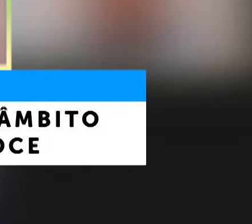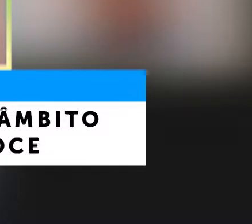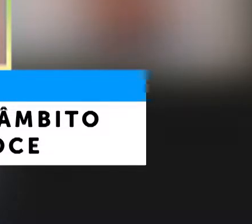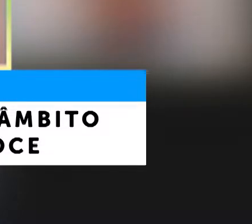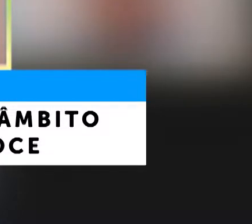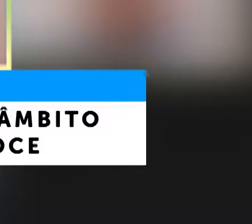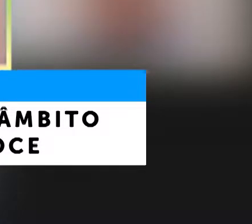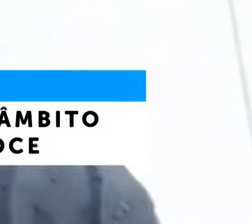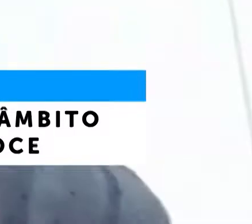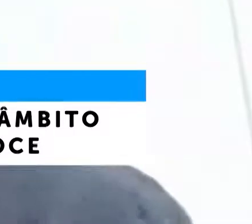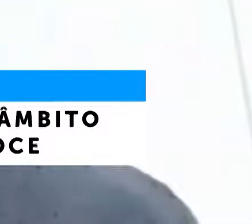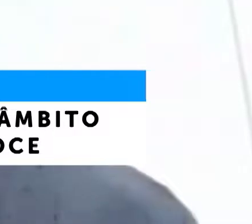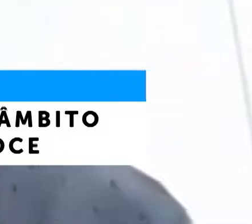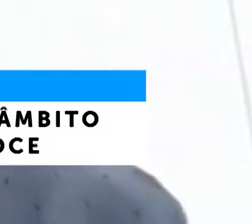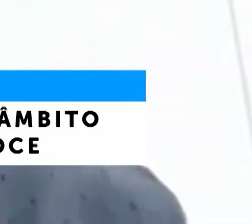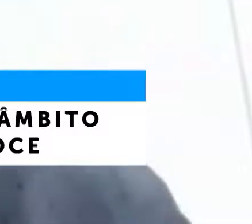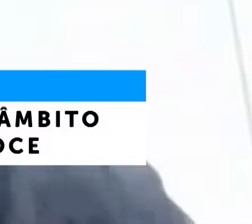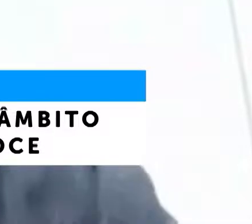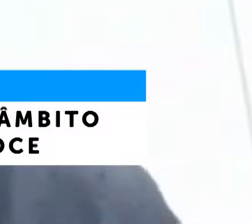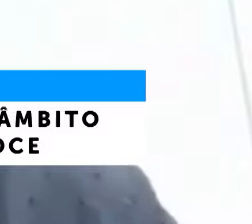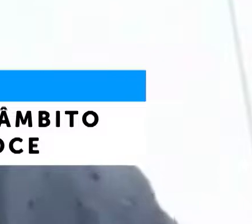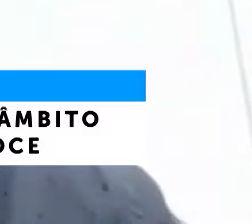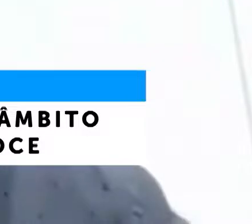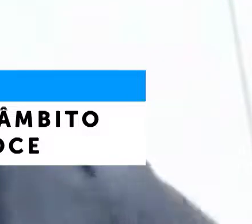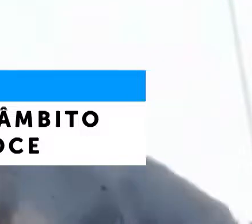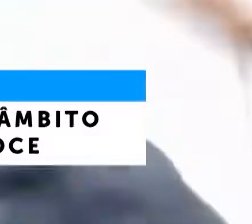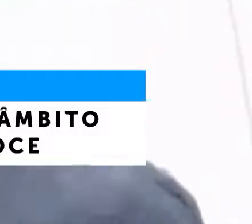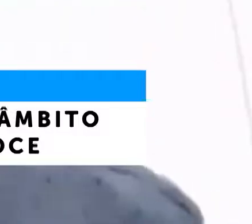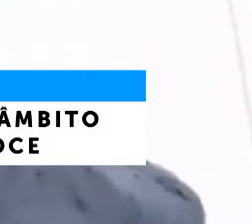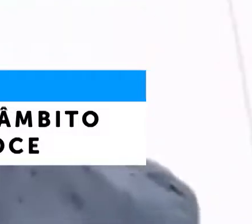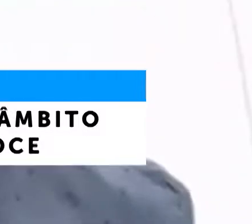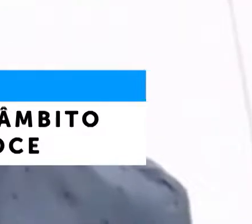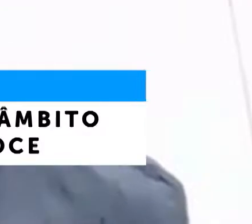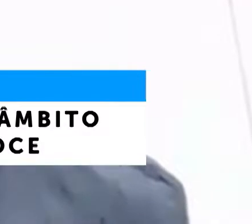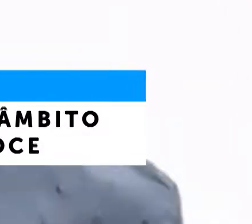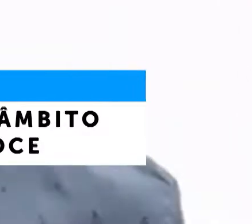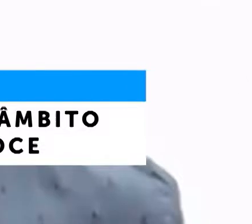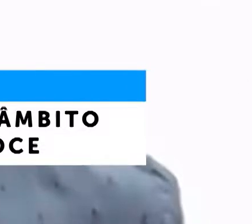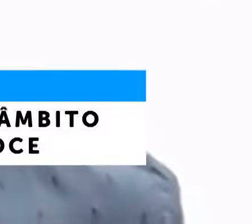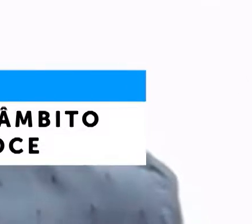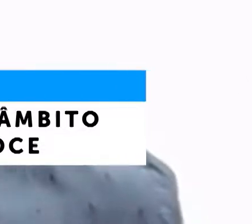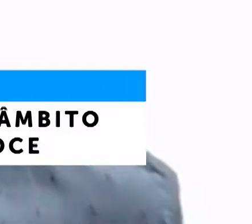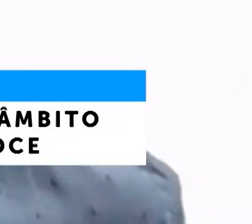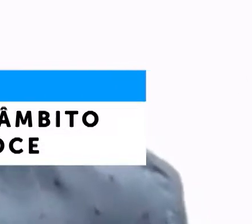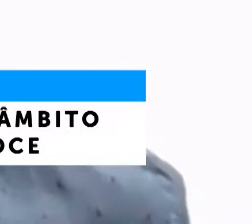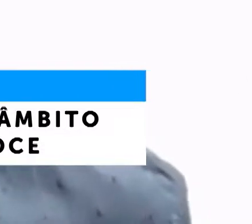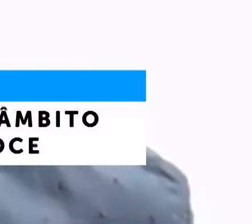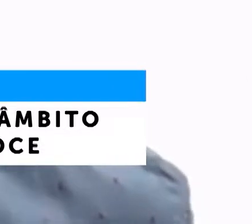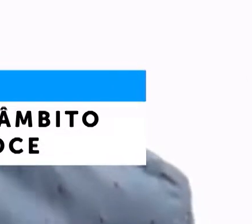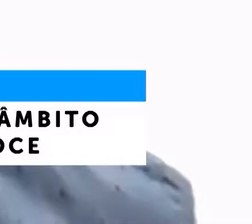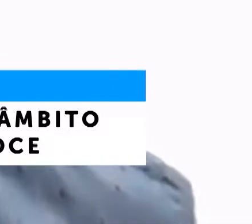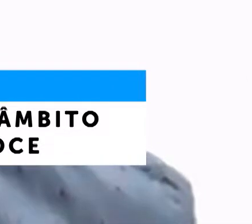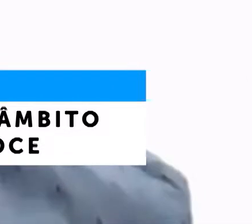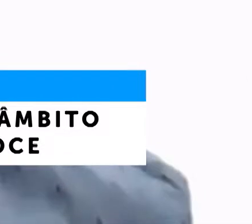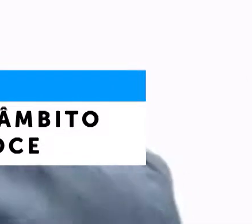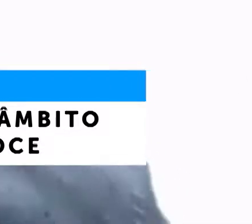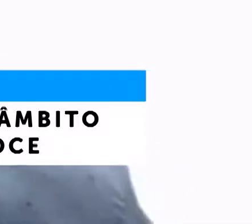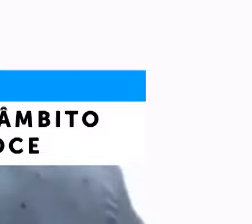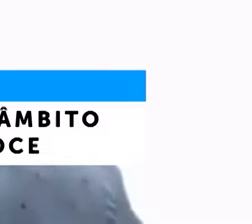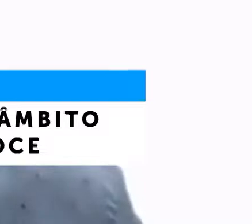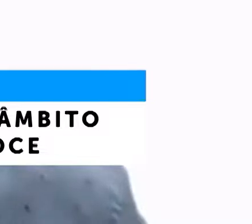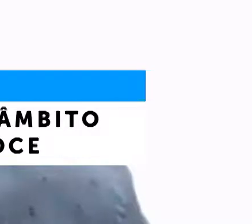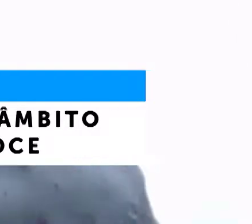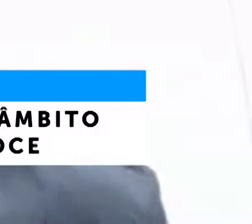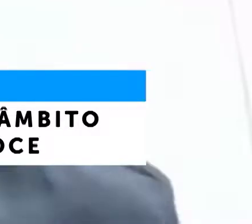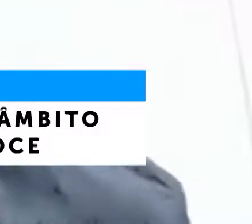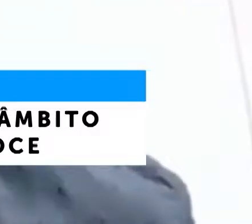isso ocorra numa sala de aula. Pedro Kemp, do PT, que foi contra o projeto, afirmou que os professores e educadores são habilitados e têm